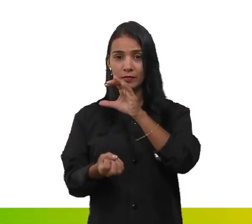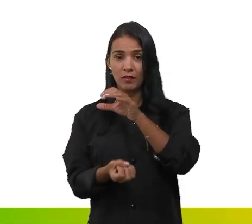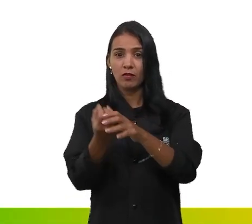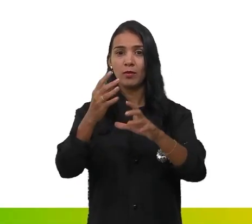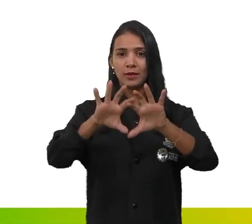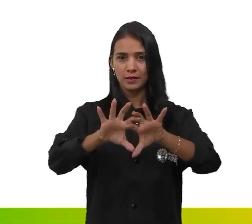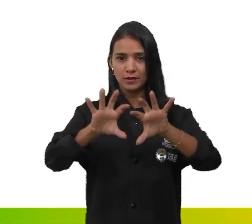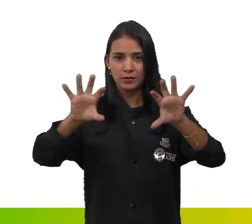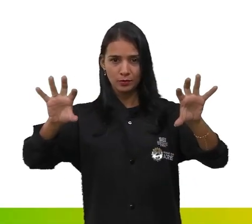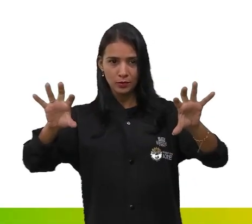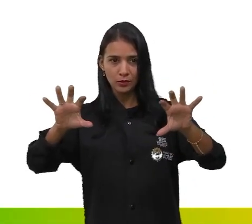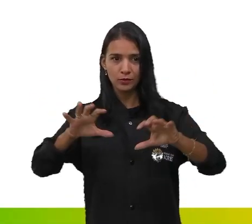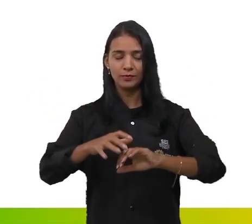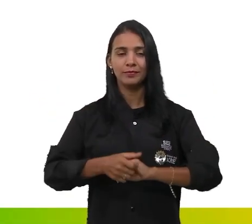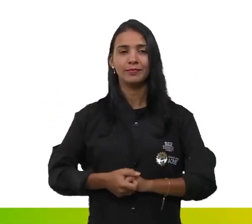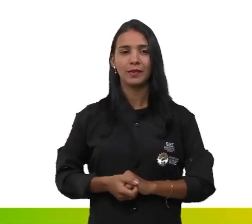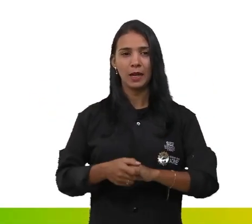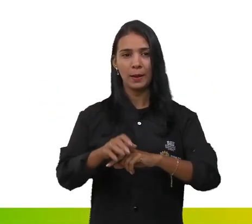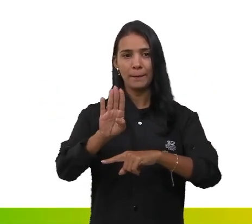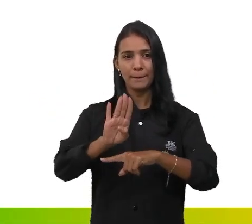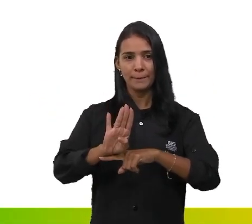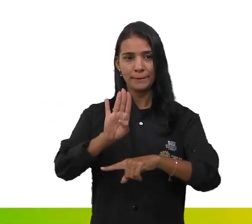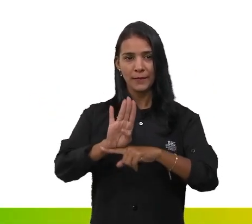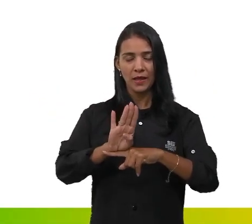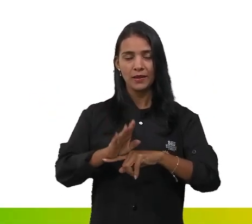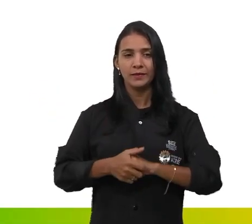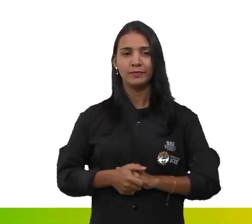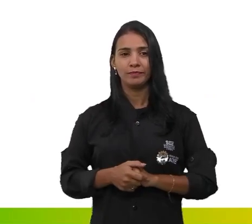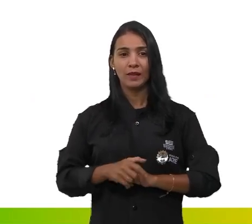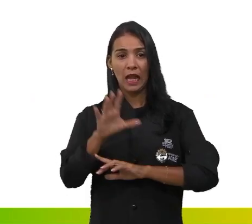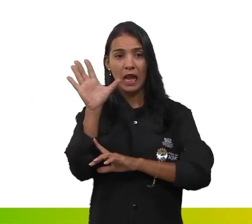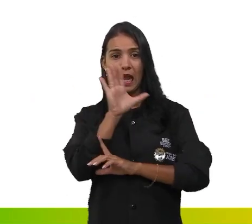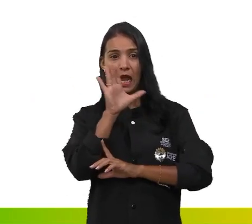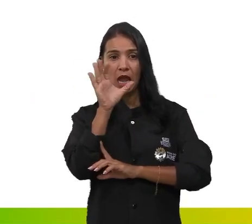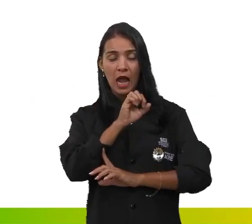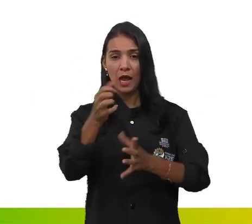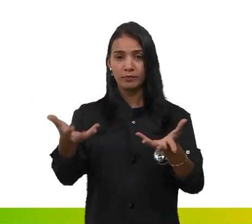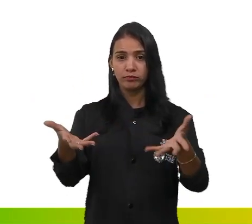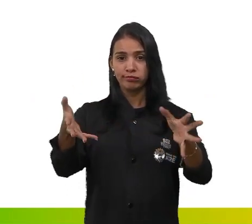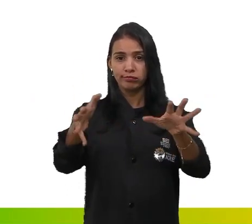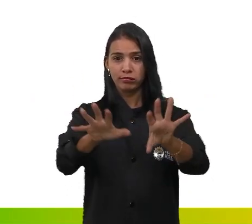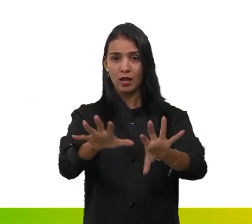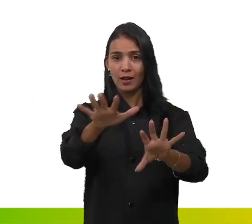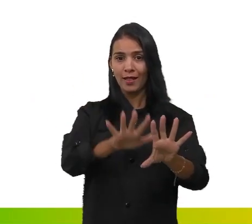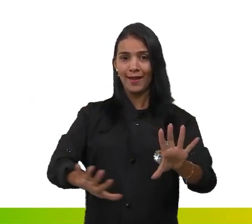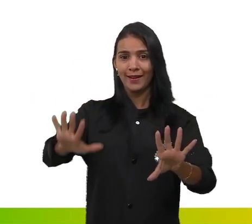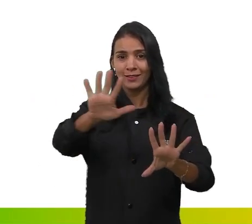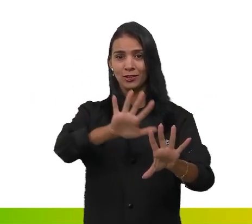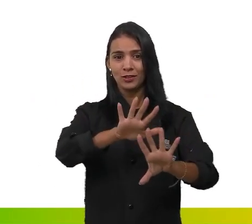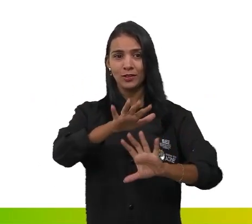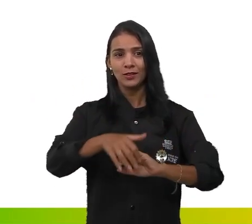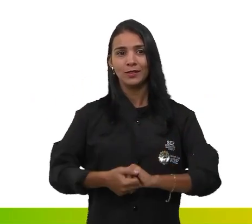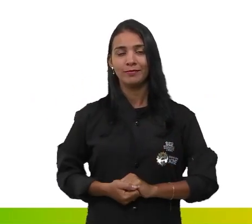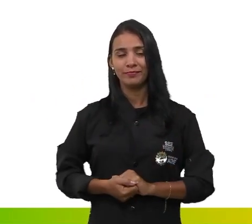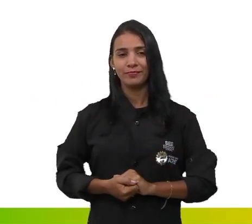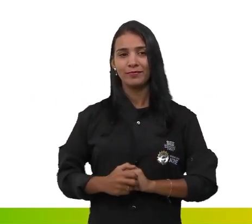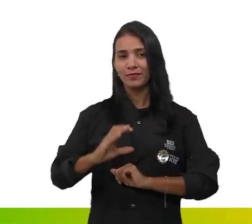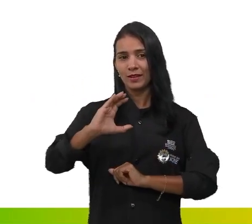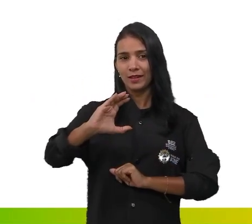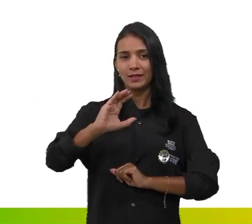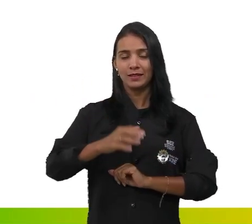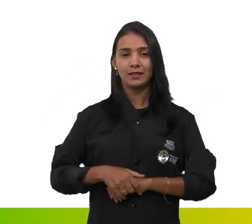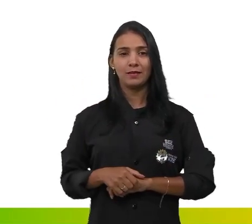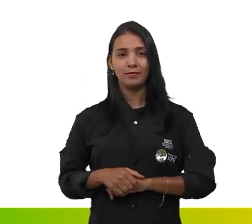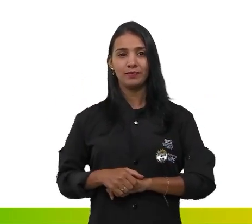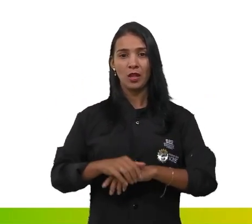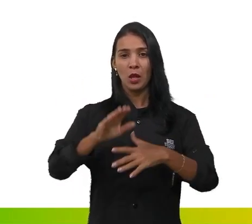mundo bipolar. Opção B, na aceleração da integração regional. Opção C, na eliminação